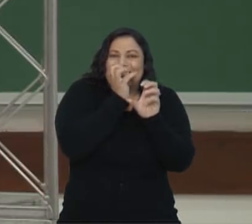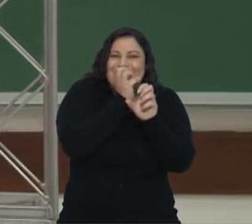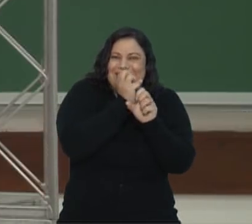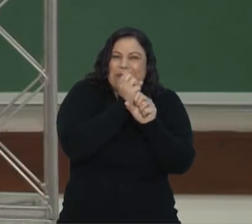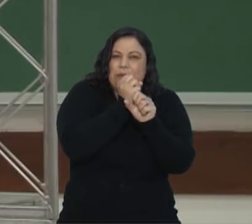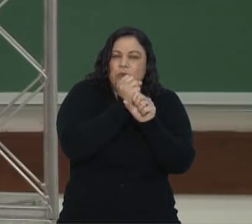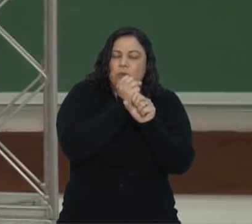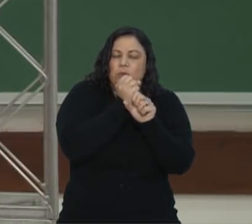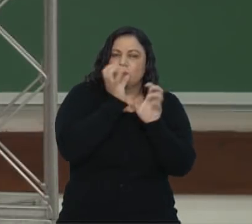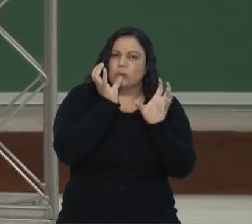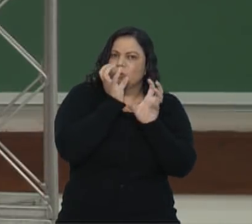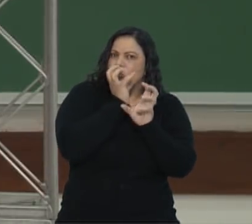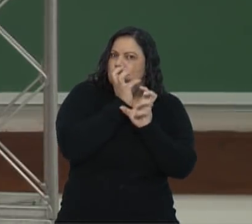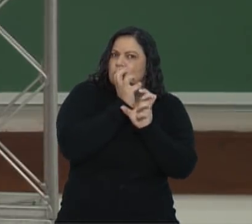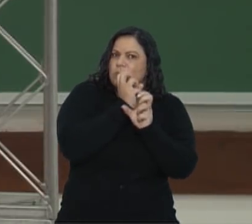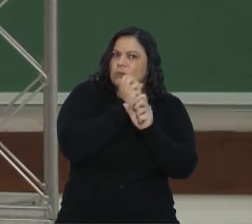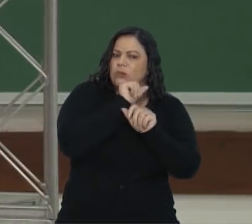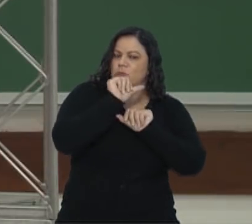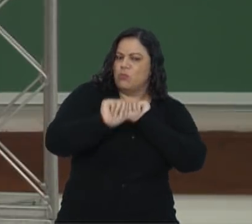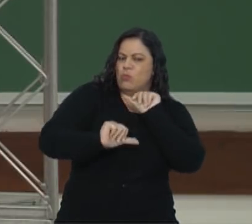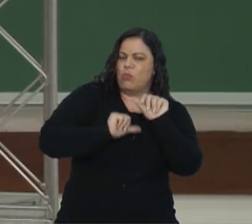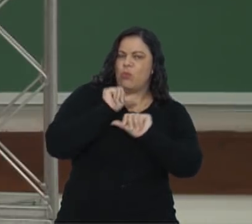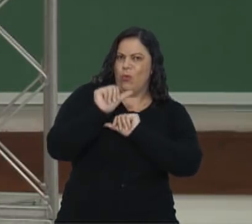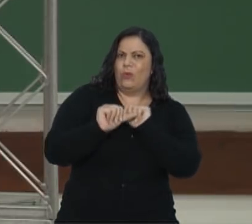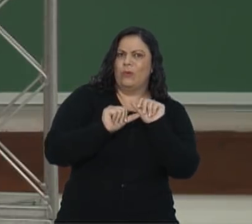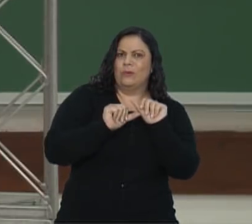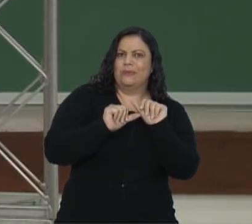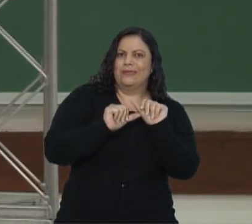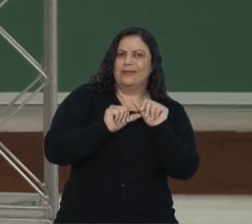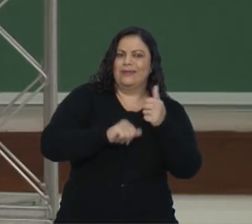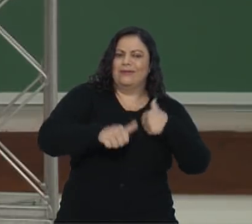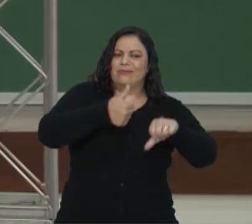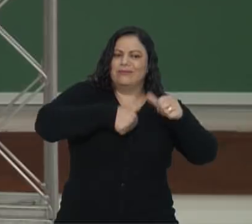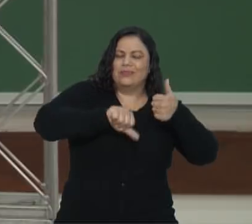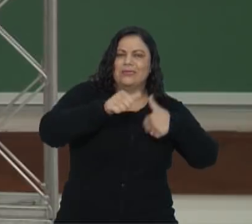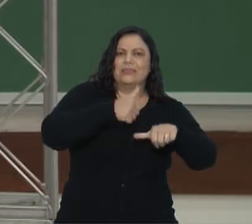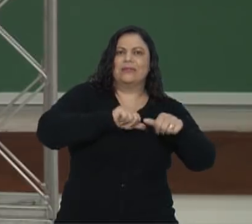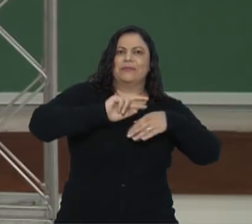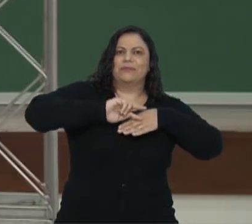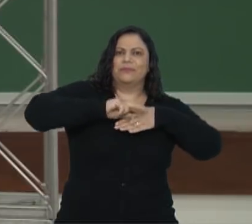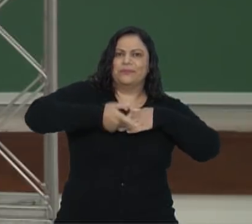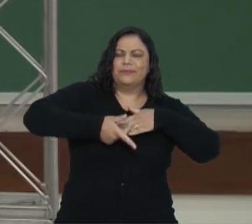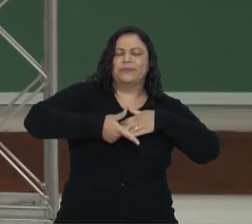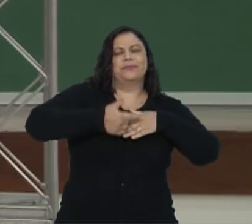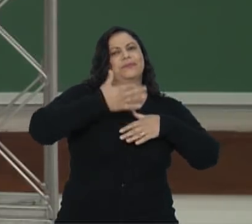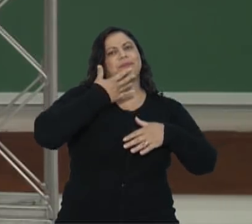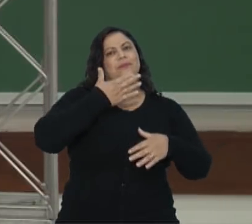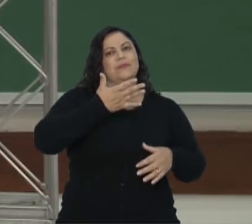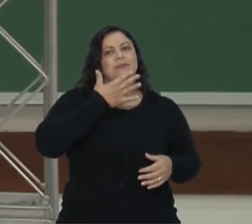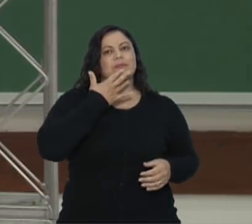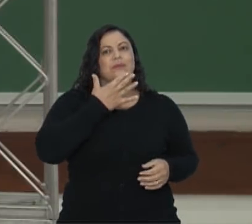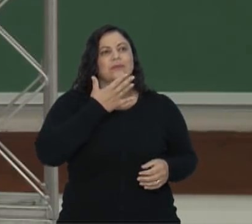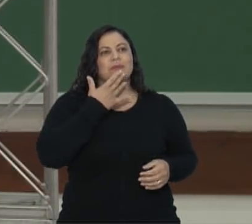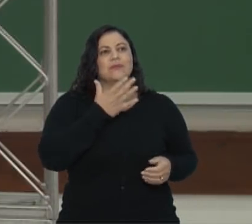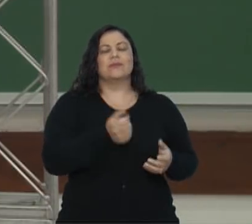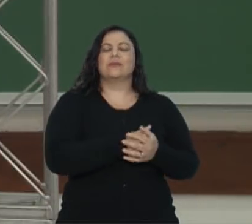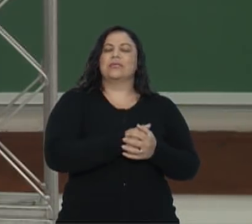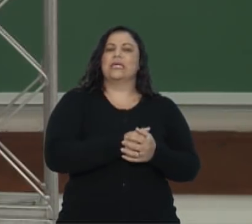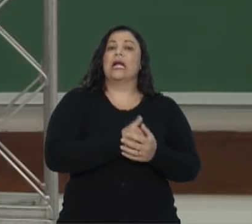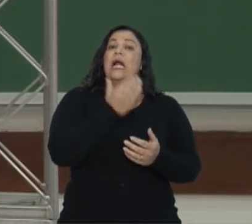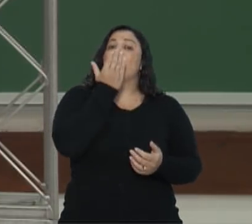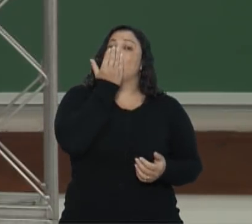escura? Muda a sua constituição química e, consequentemente, a sua coloração. Então, quando os